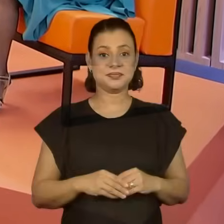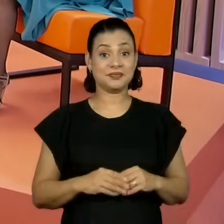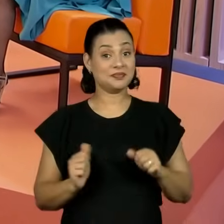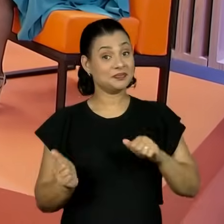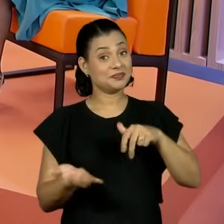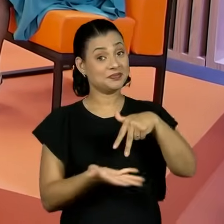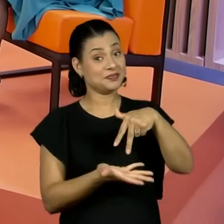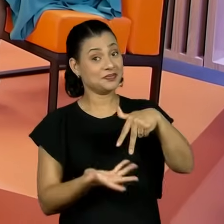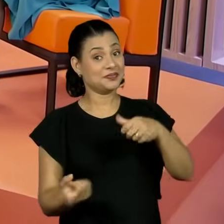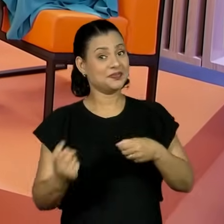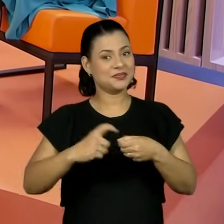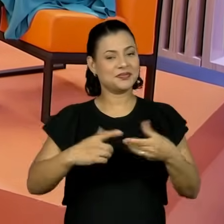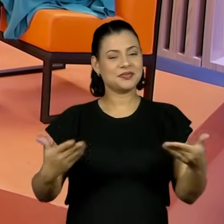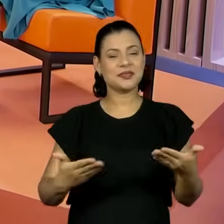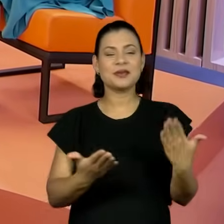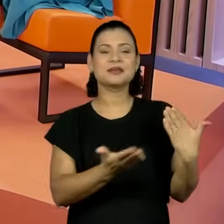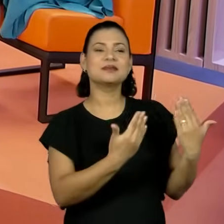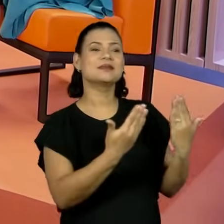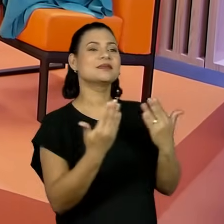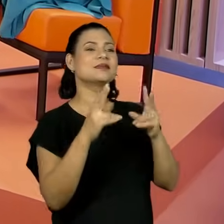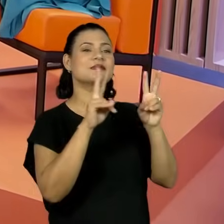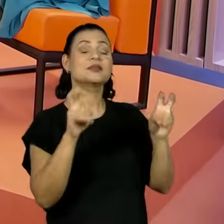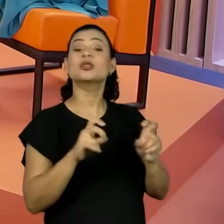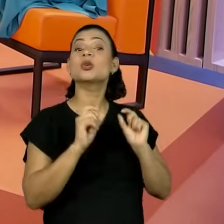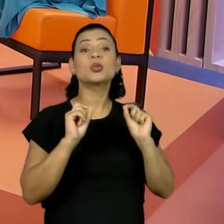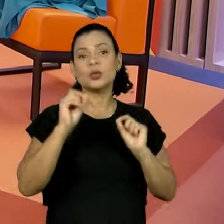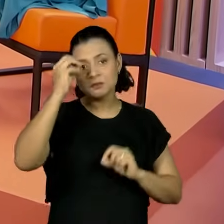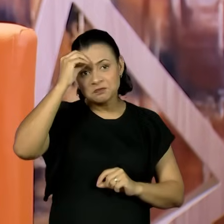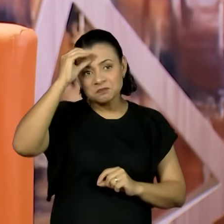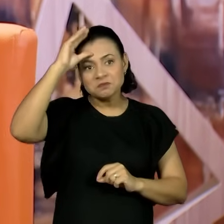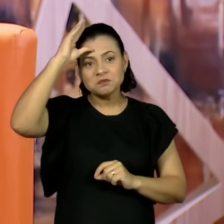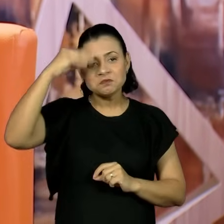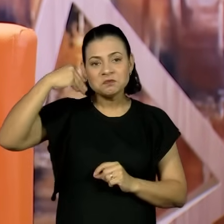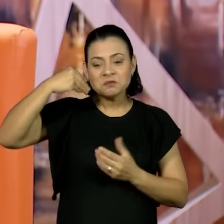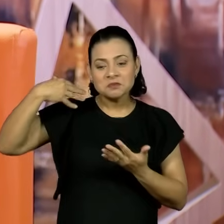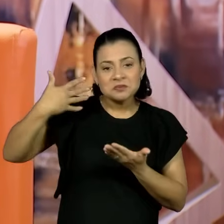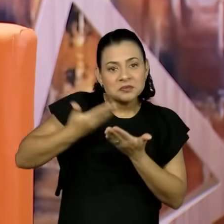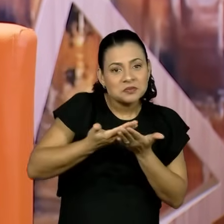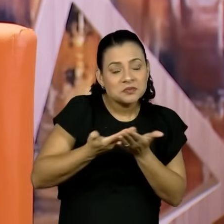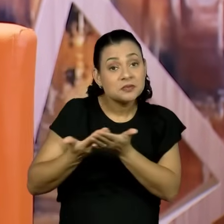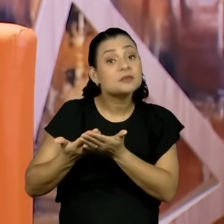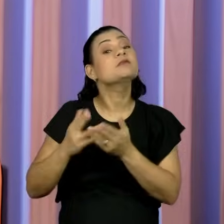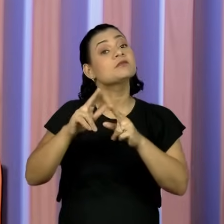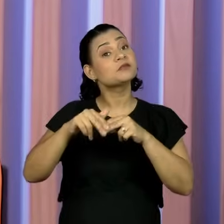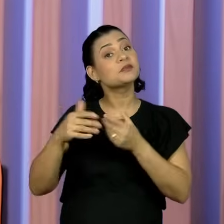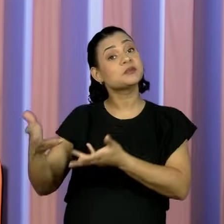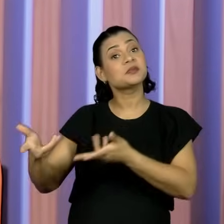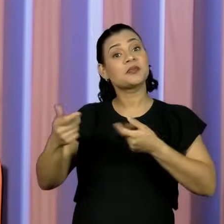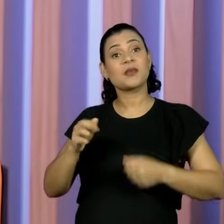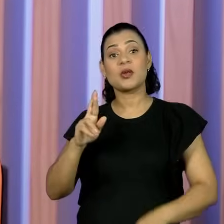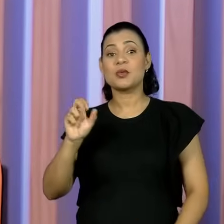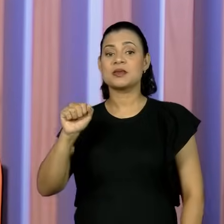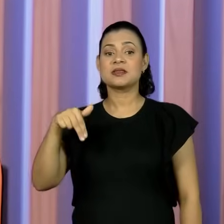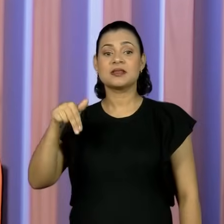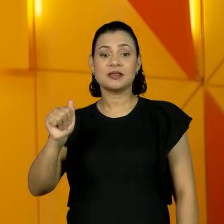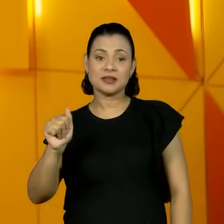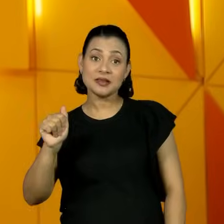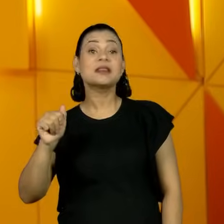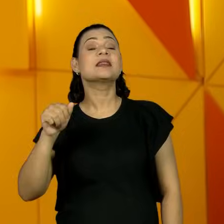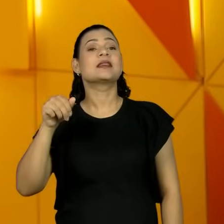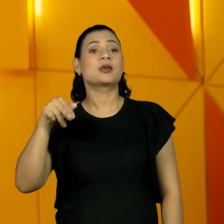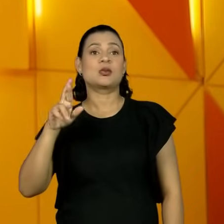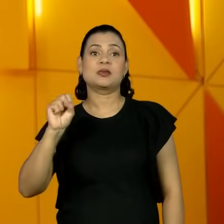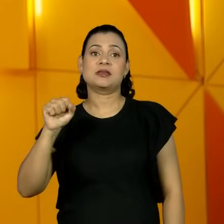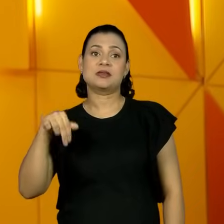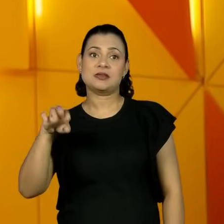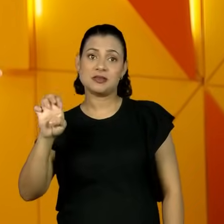Estação Livre de volta hoje aqui falando sobre intelectualidade e recebendo Rosane Borges e Vinícius Santana.